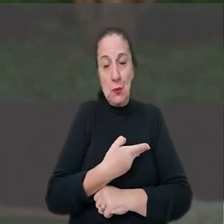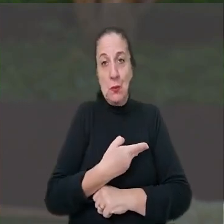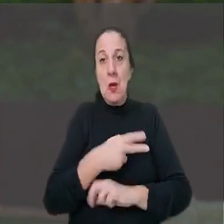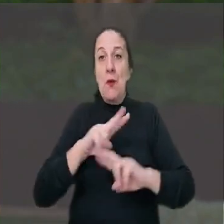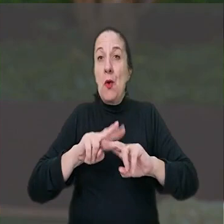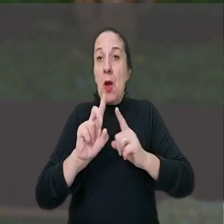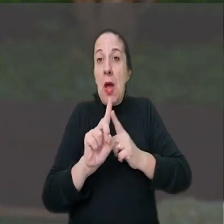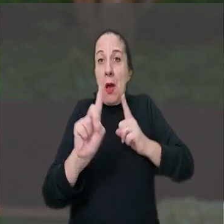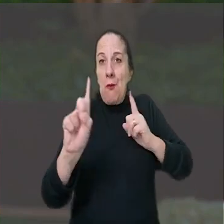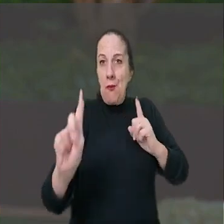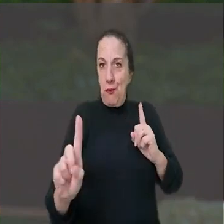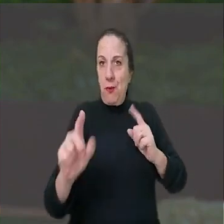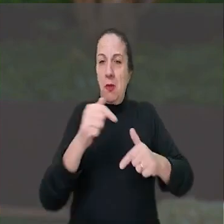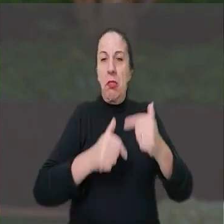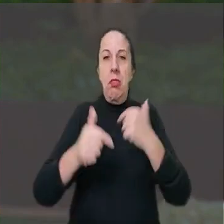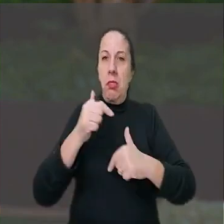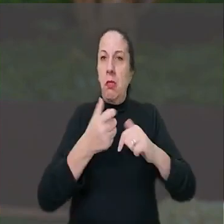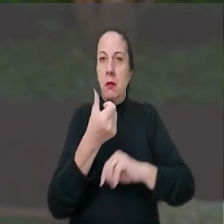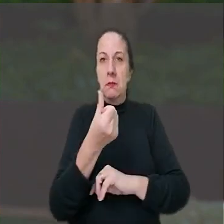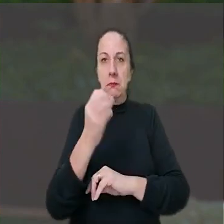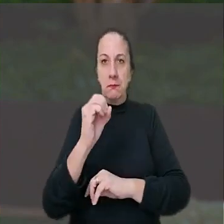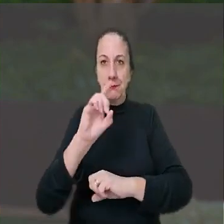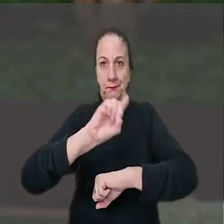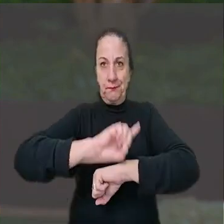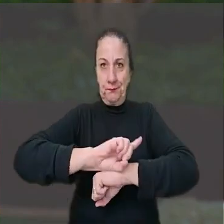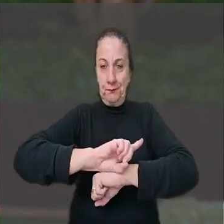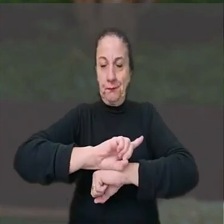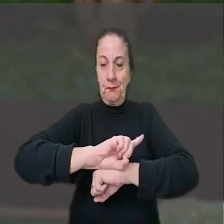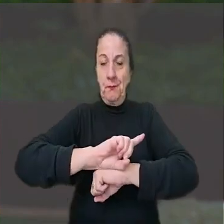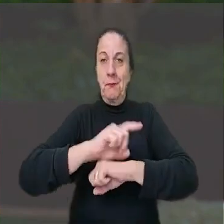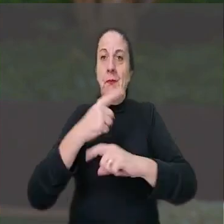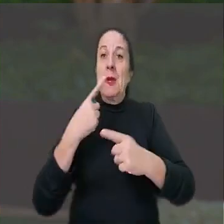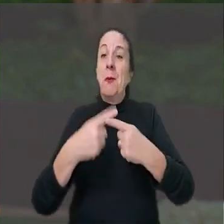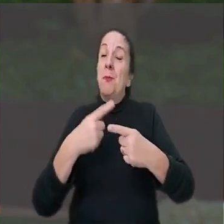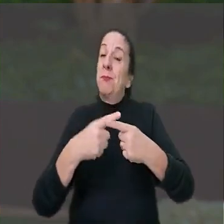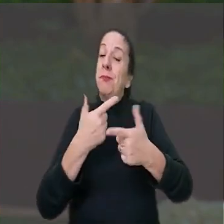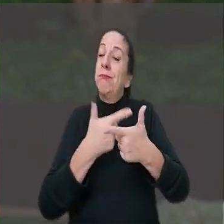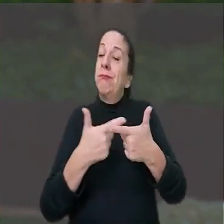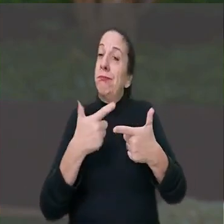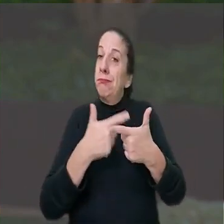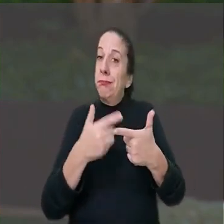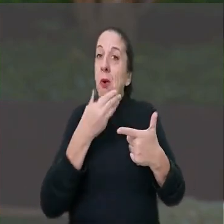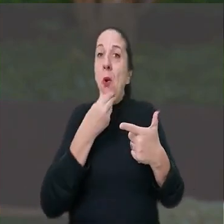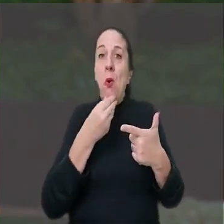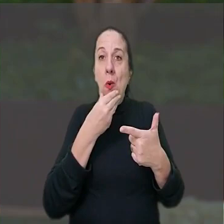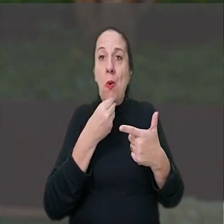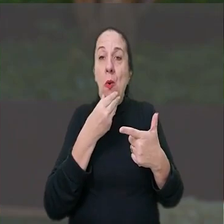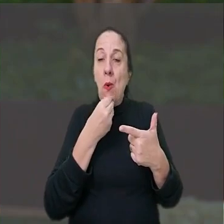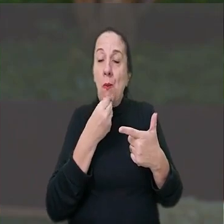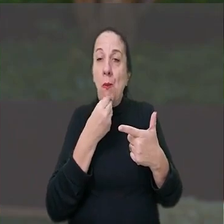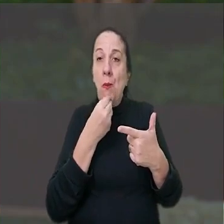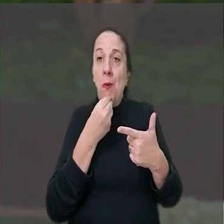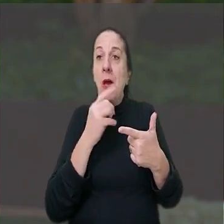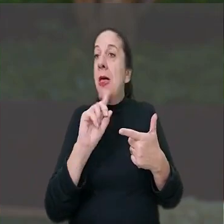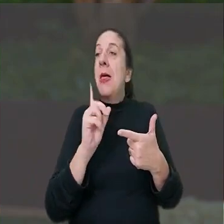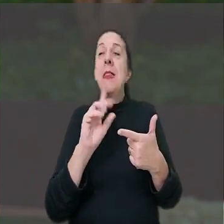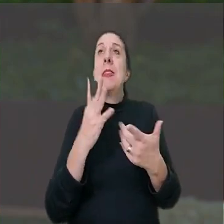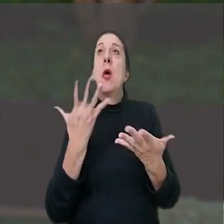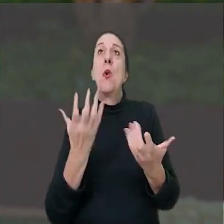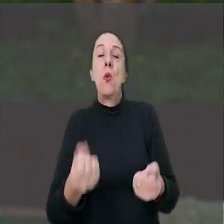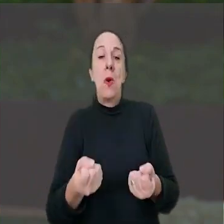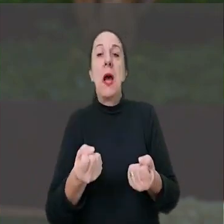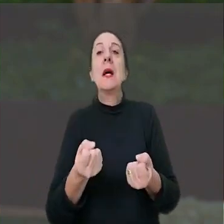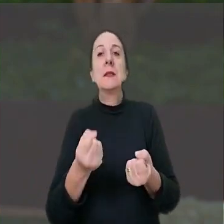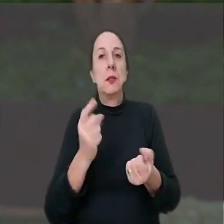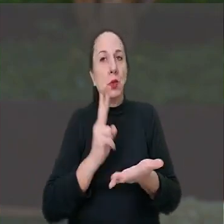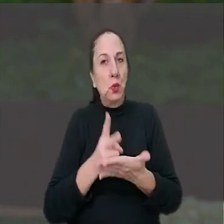cirurgia e que ficou afastado das atividades por 60 dias. Devido às sequelas, o homem acabou sendo considerado inapto